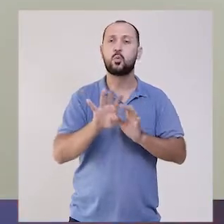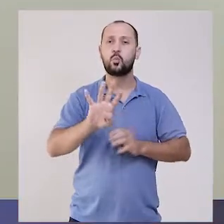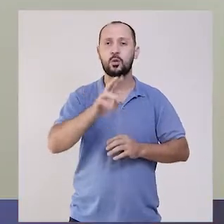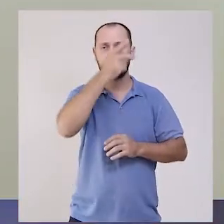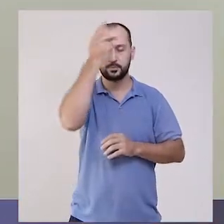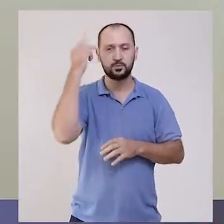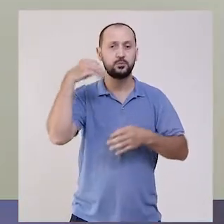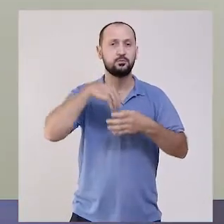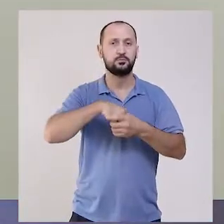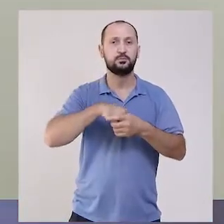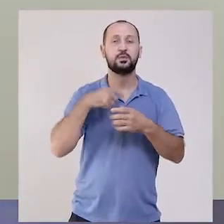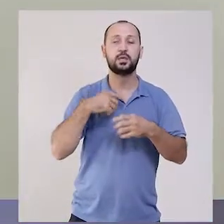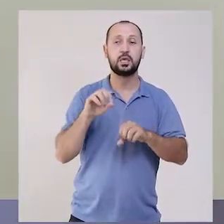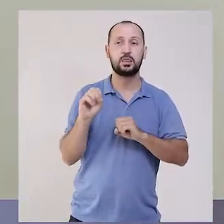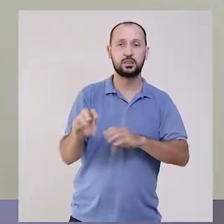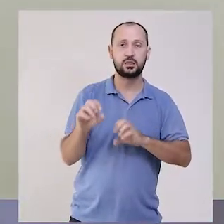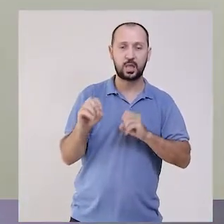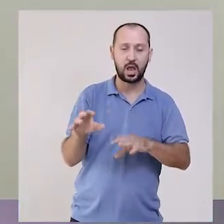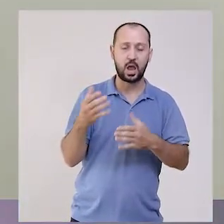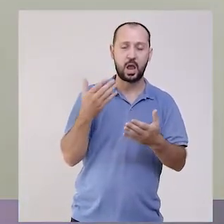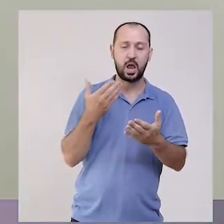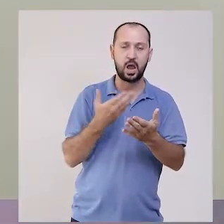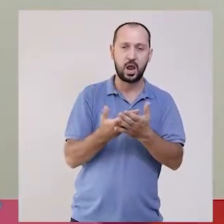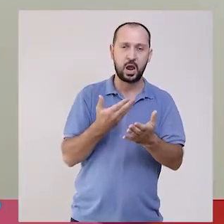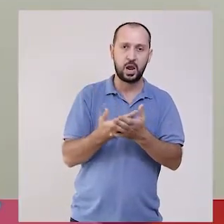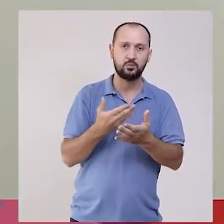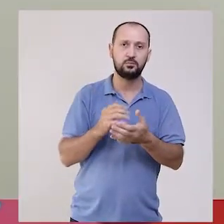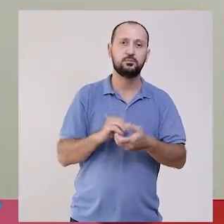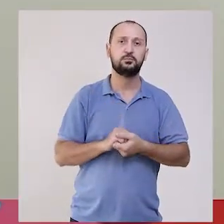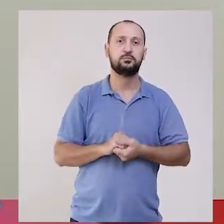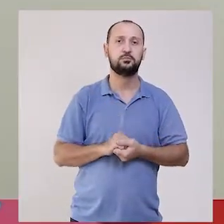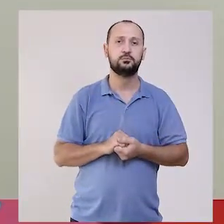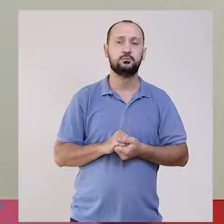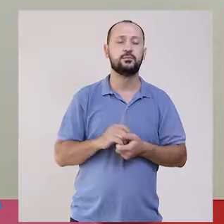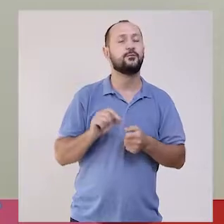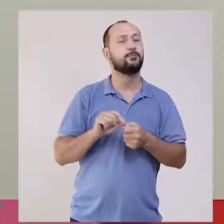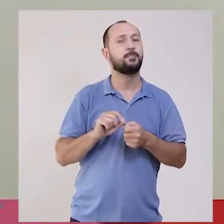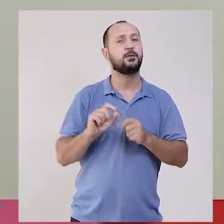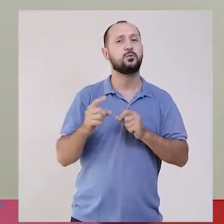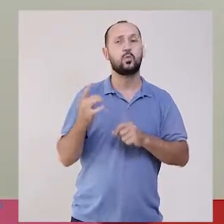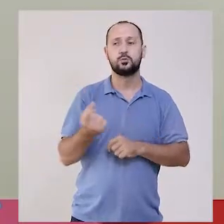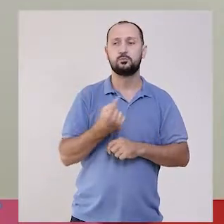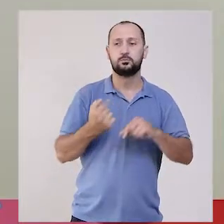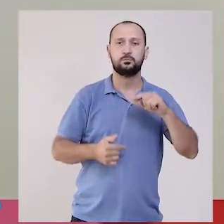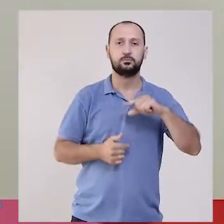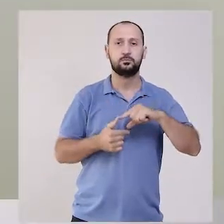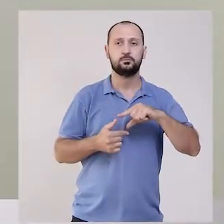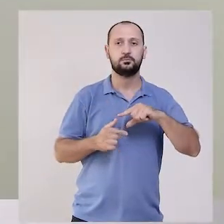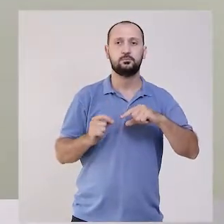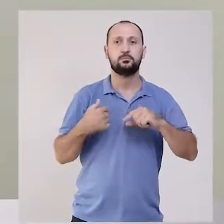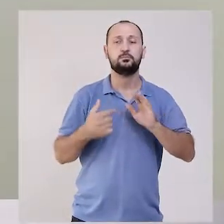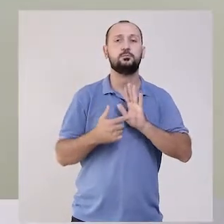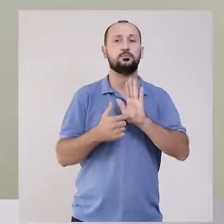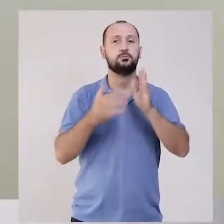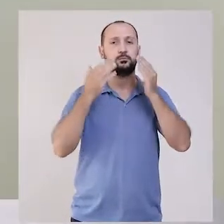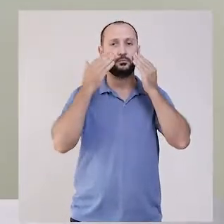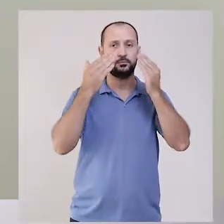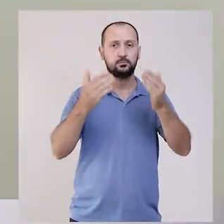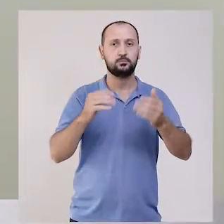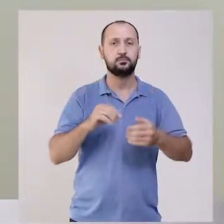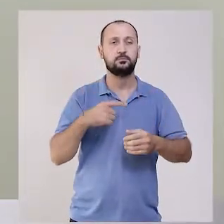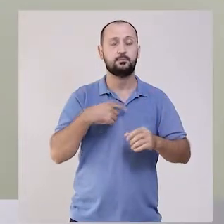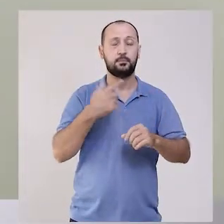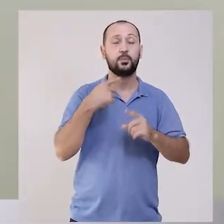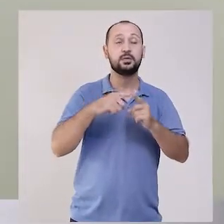A professora que ministra essas aulas, por exemplo, ela está praticamente isolada, ela não se